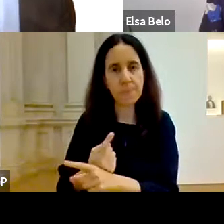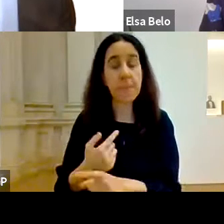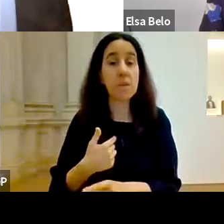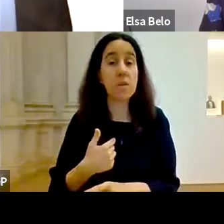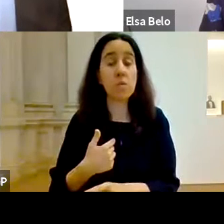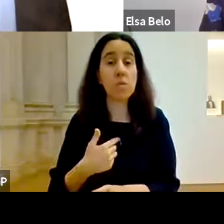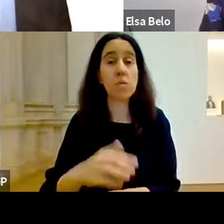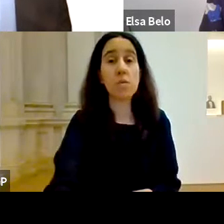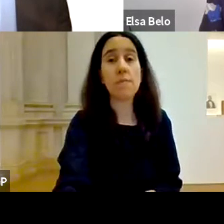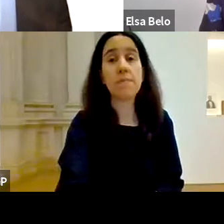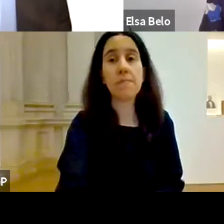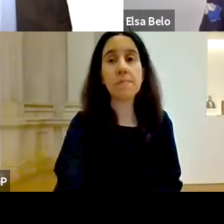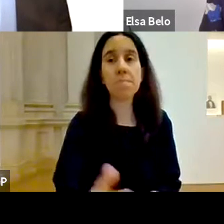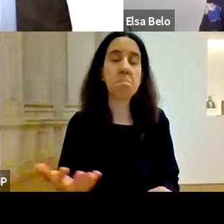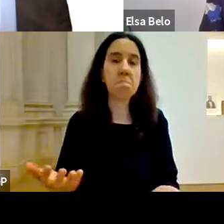pegaria